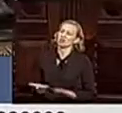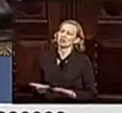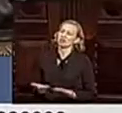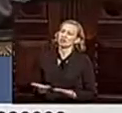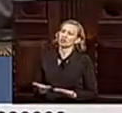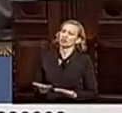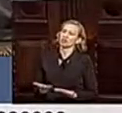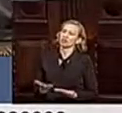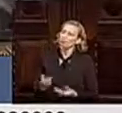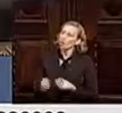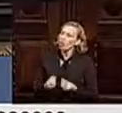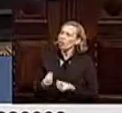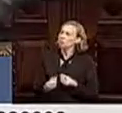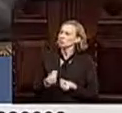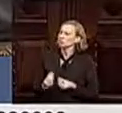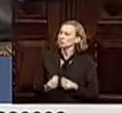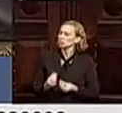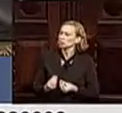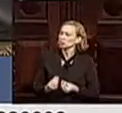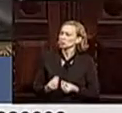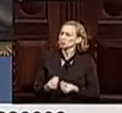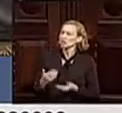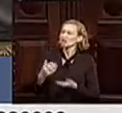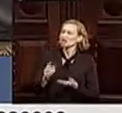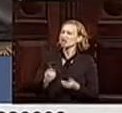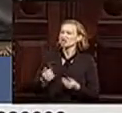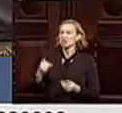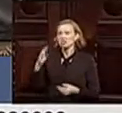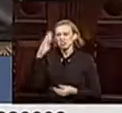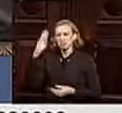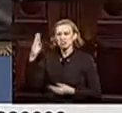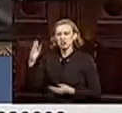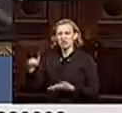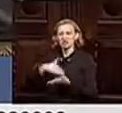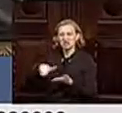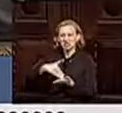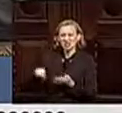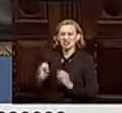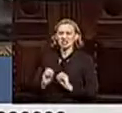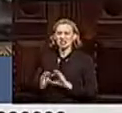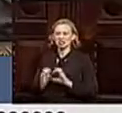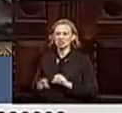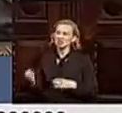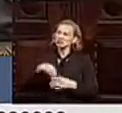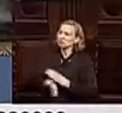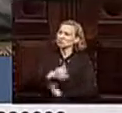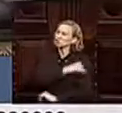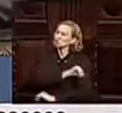alguém que está circunstancialmente como secretário de Educação do município do Rio de Janeiro. Era o que eu queria dizer nesta discussão, senhor presidente.